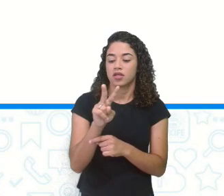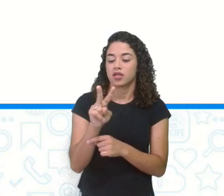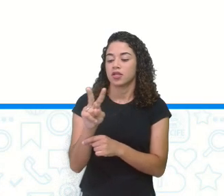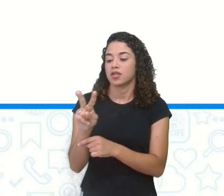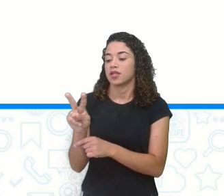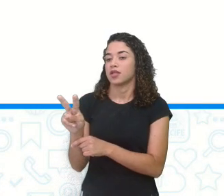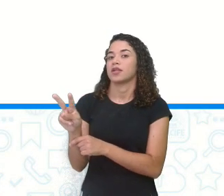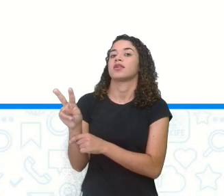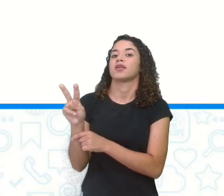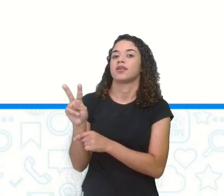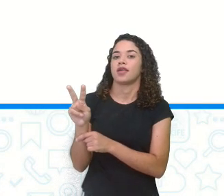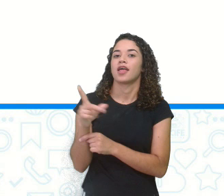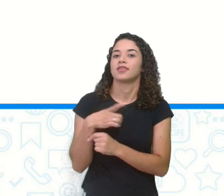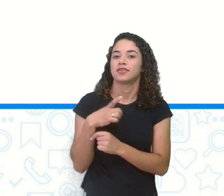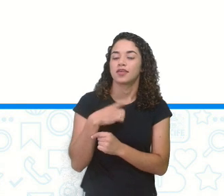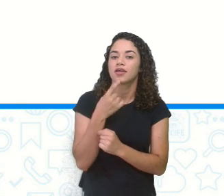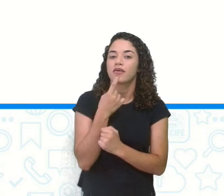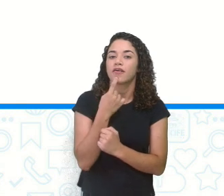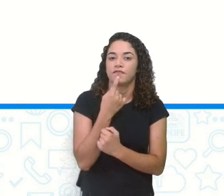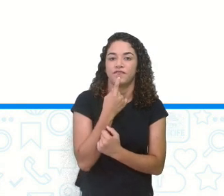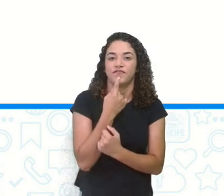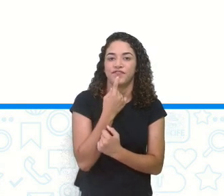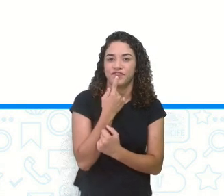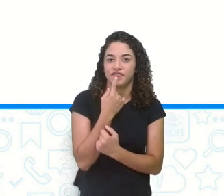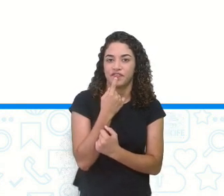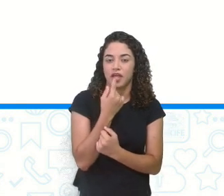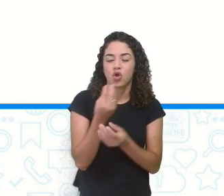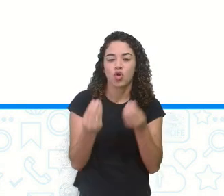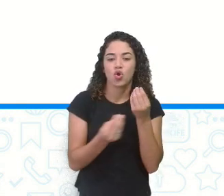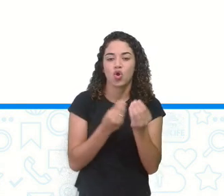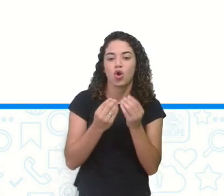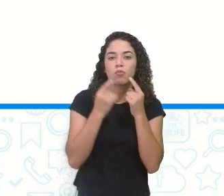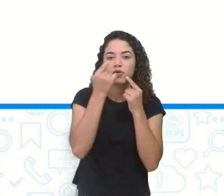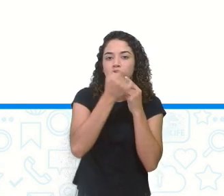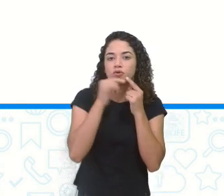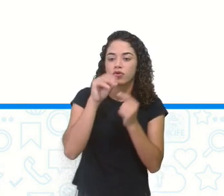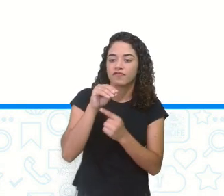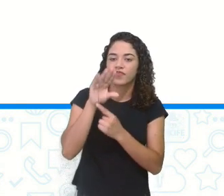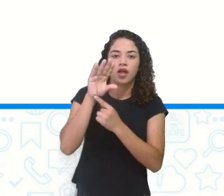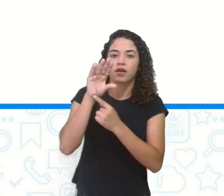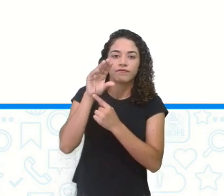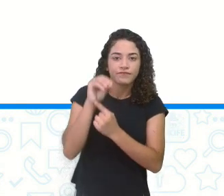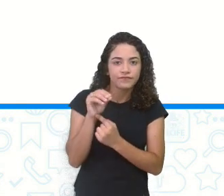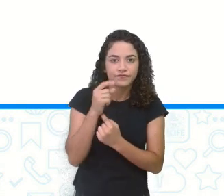Vou trabalhar essa sonoridade do sonzinho da letra V e vou